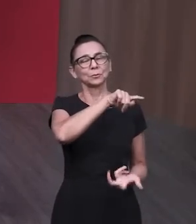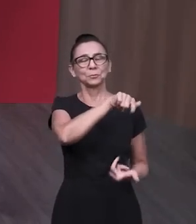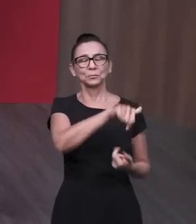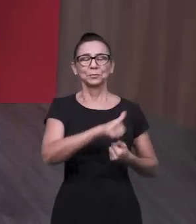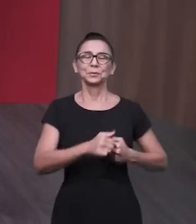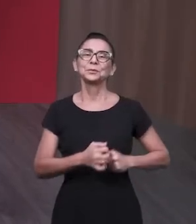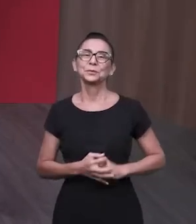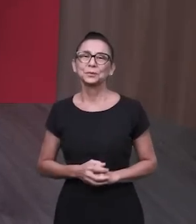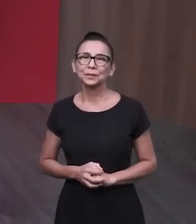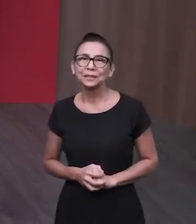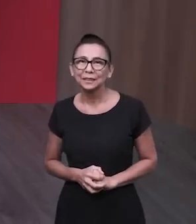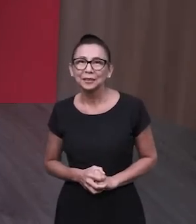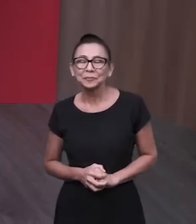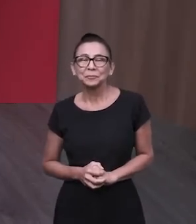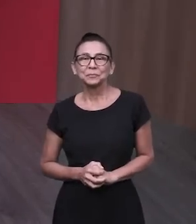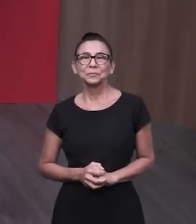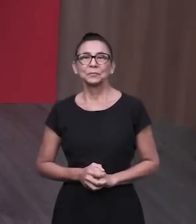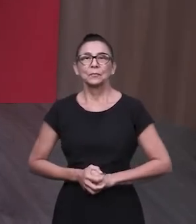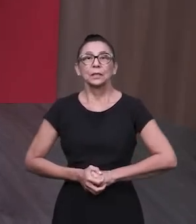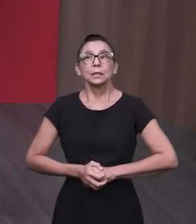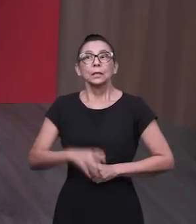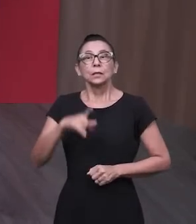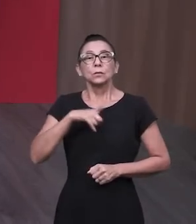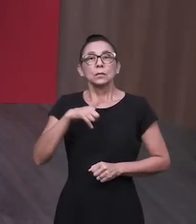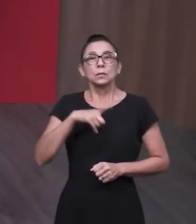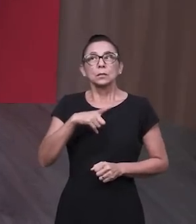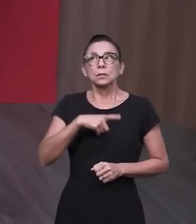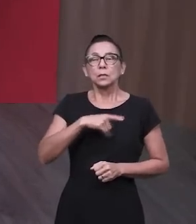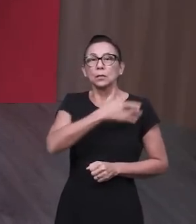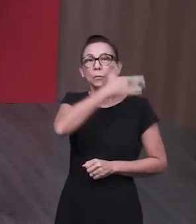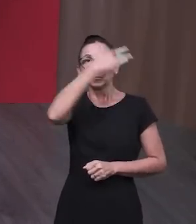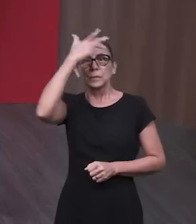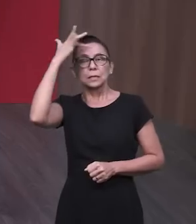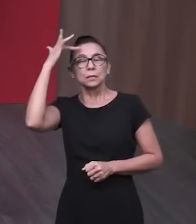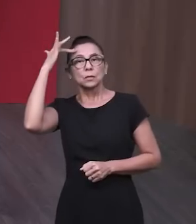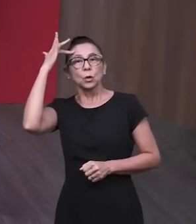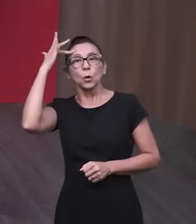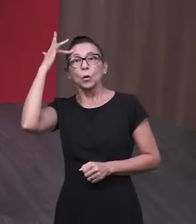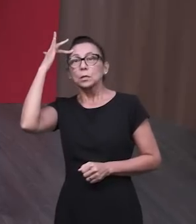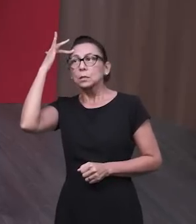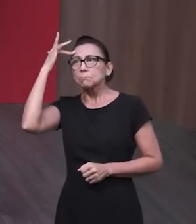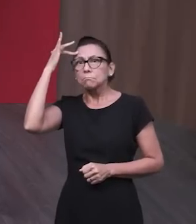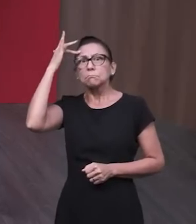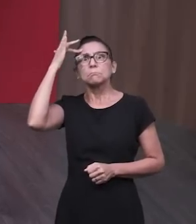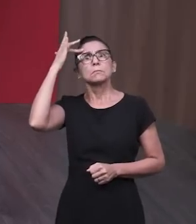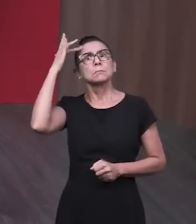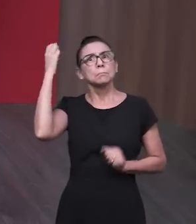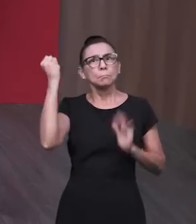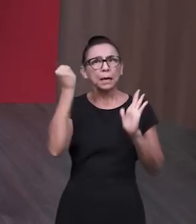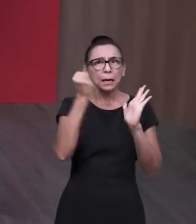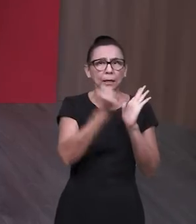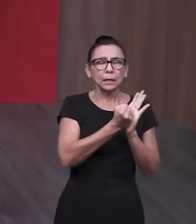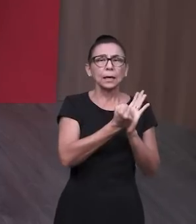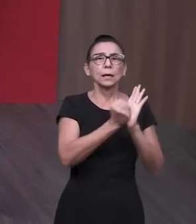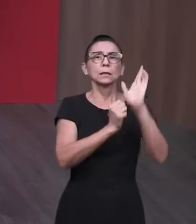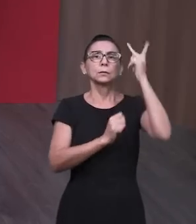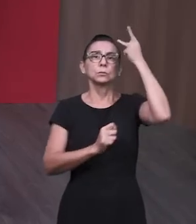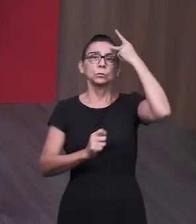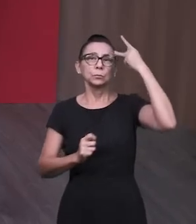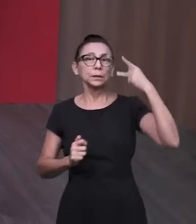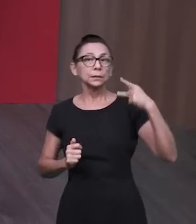Jerônimo, Sérgio, homens notáveis, cientistas que marcaram a humanidade. Eram homens que, através